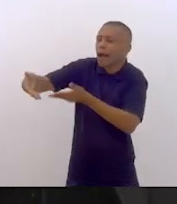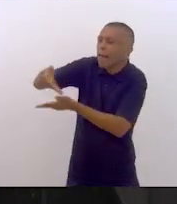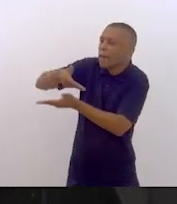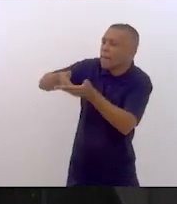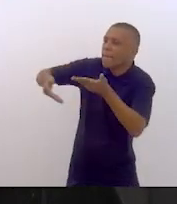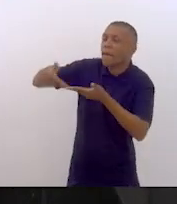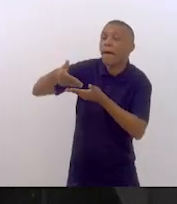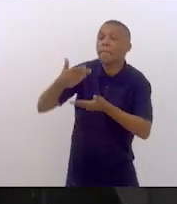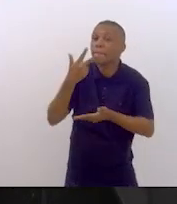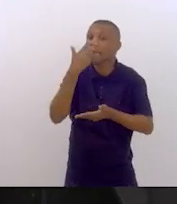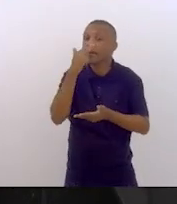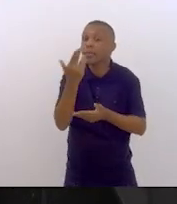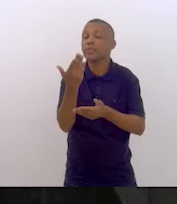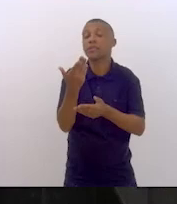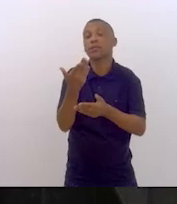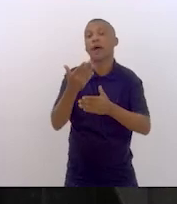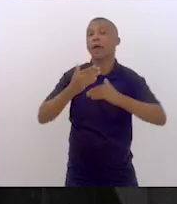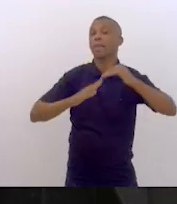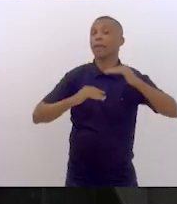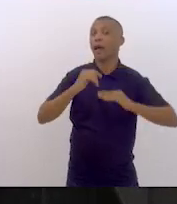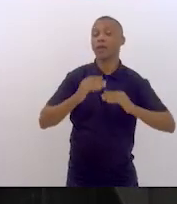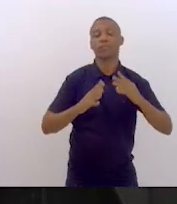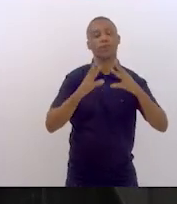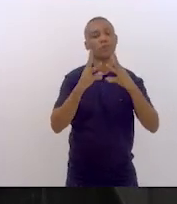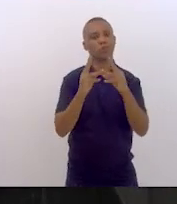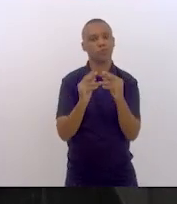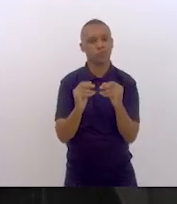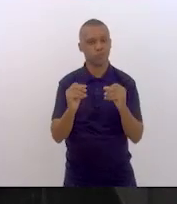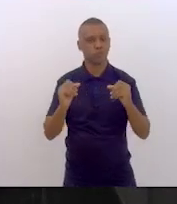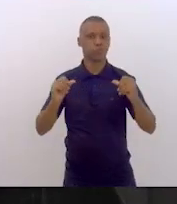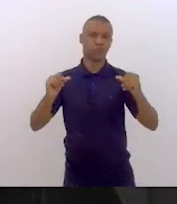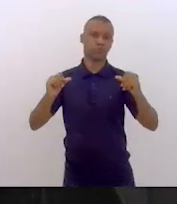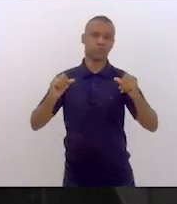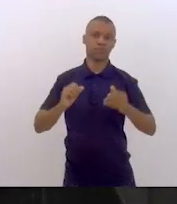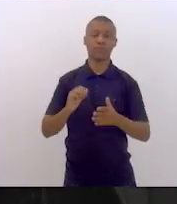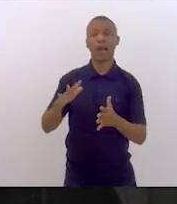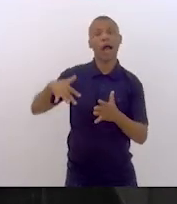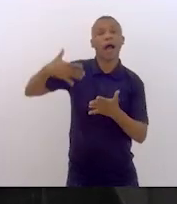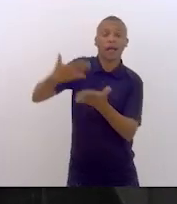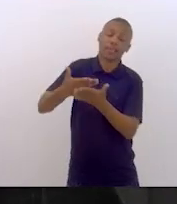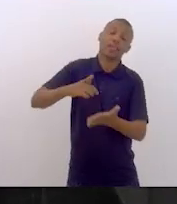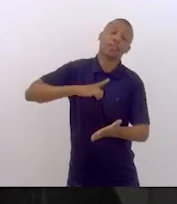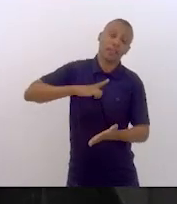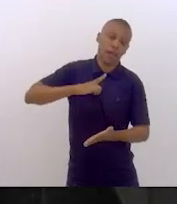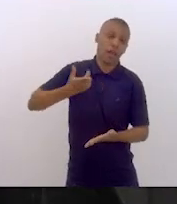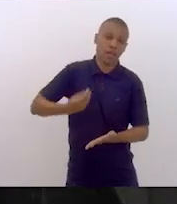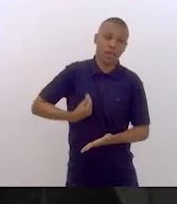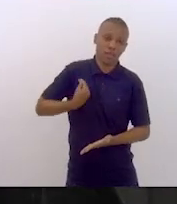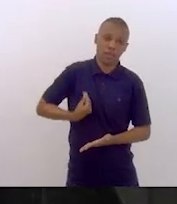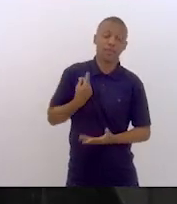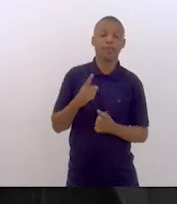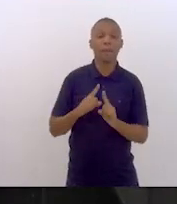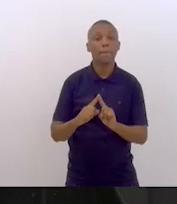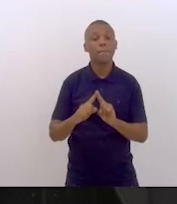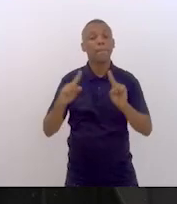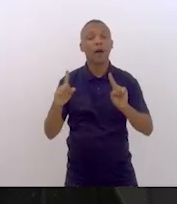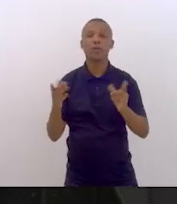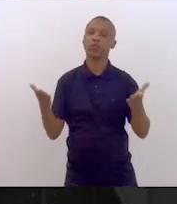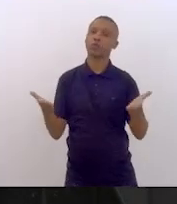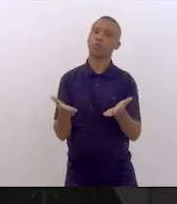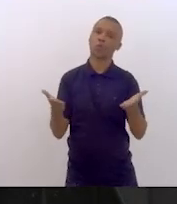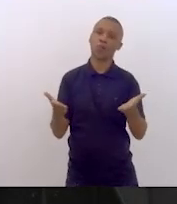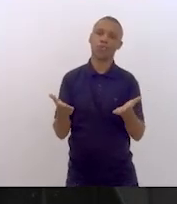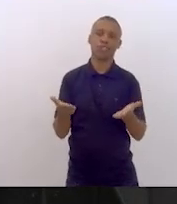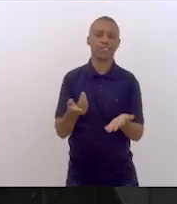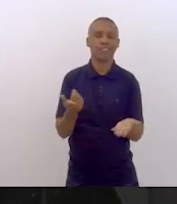prática foi se esvaziando ainda existe mas hoje em dia